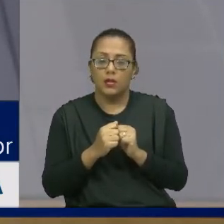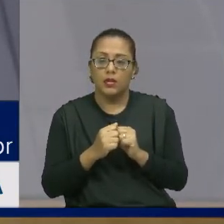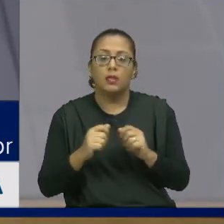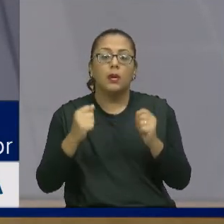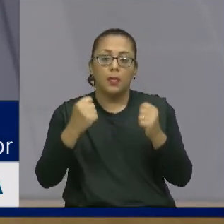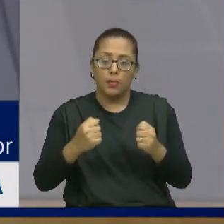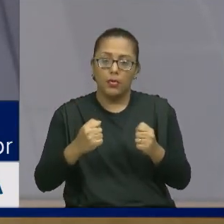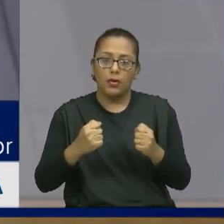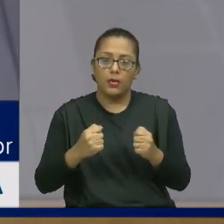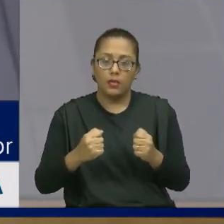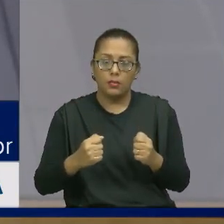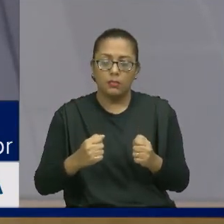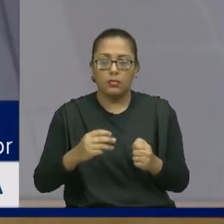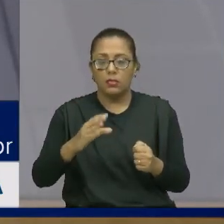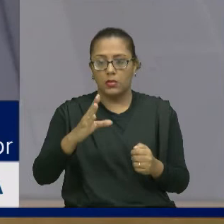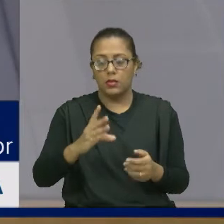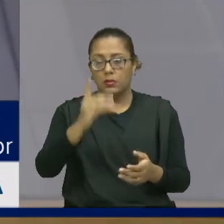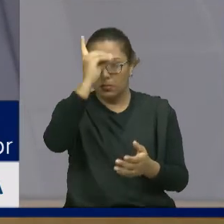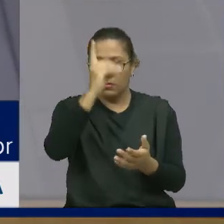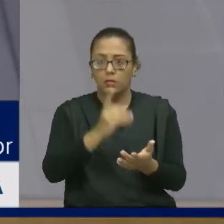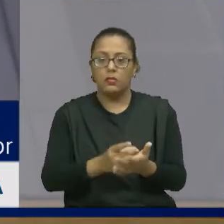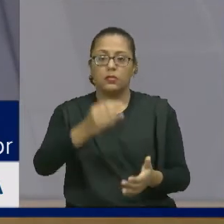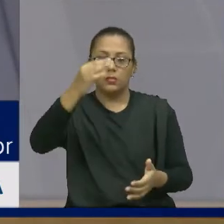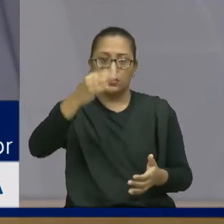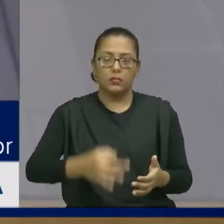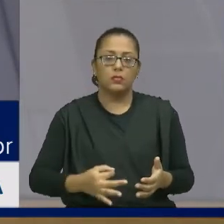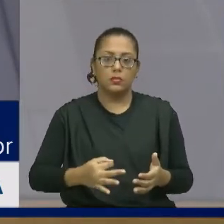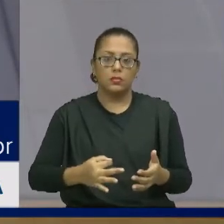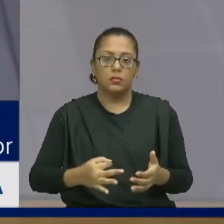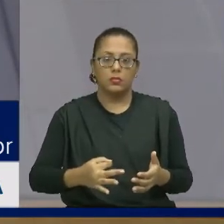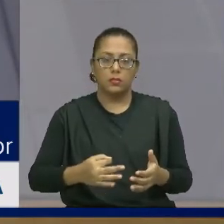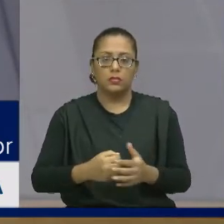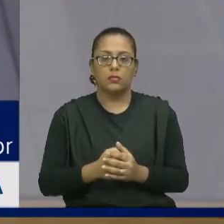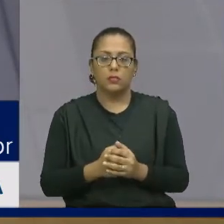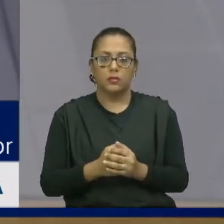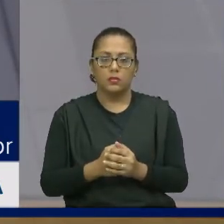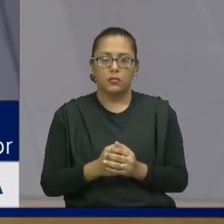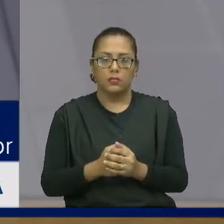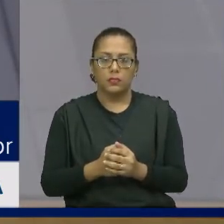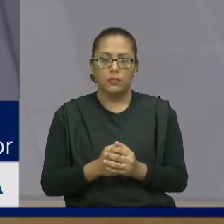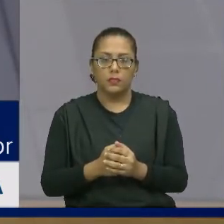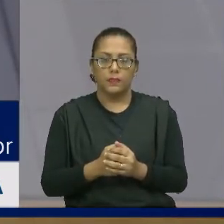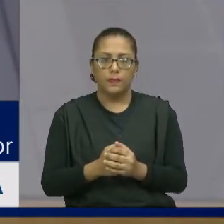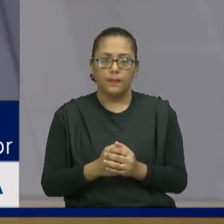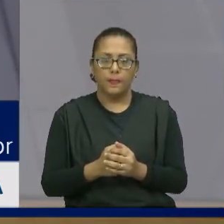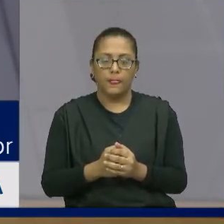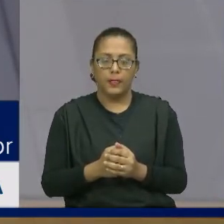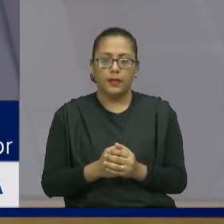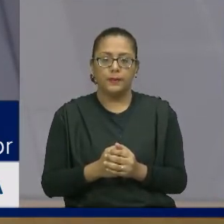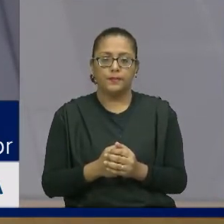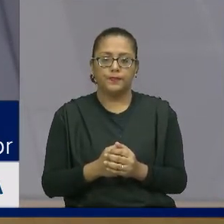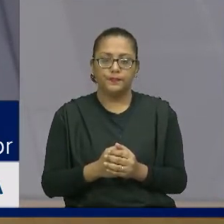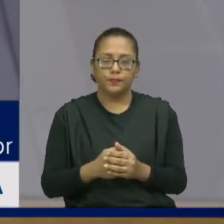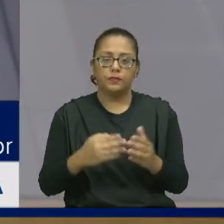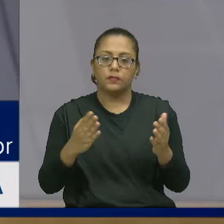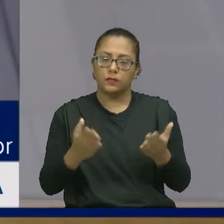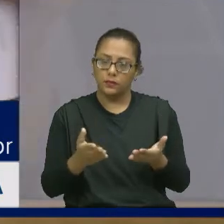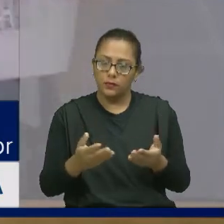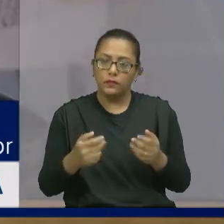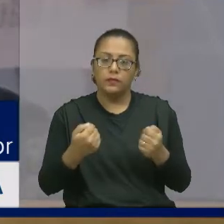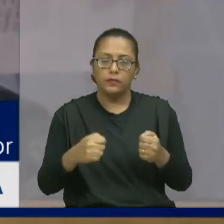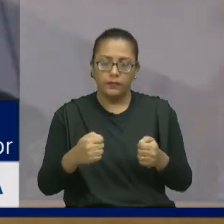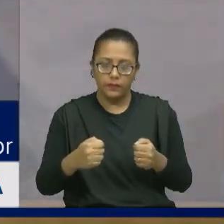políticas a técnicas. Portanto, sugere-se a redação do artigo